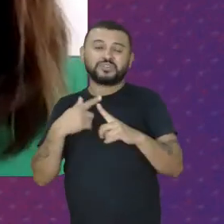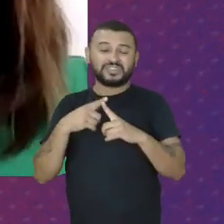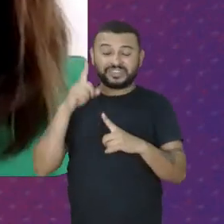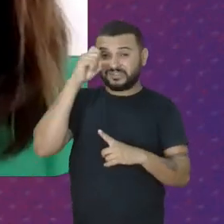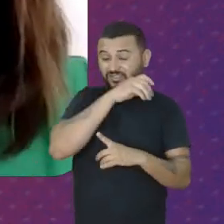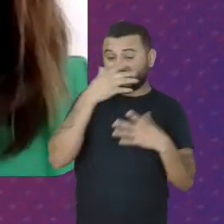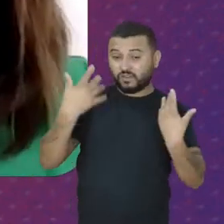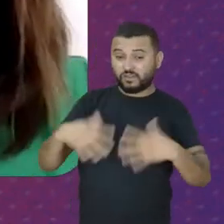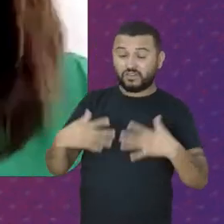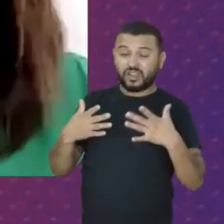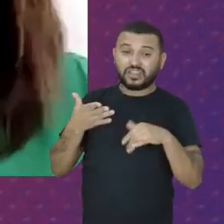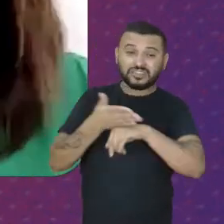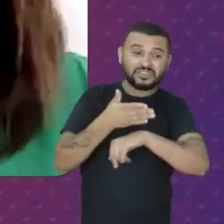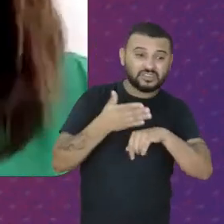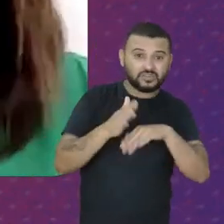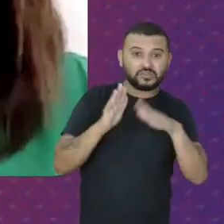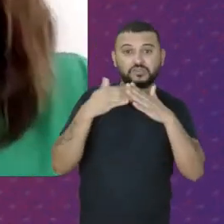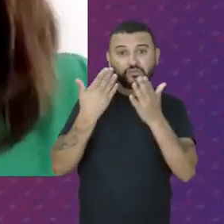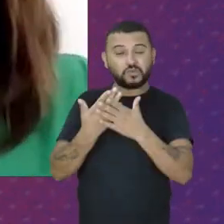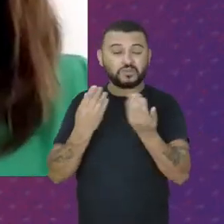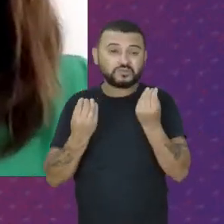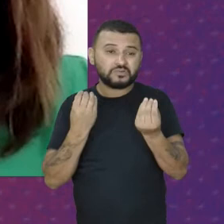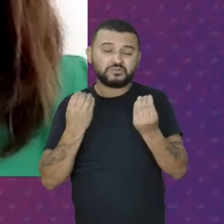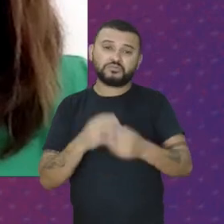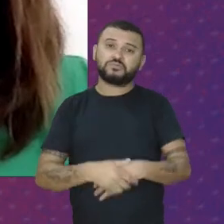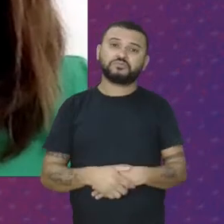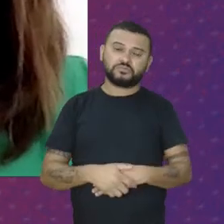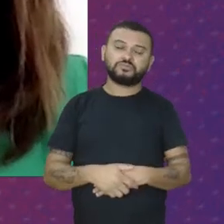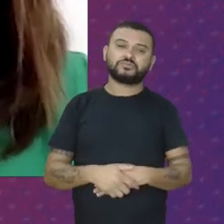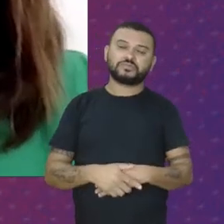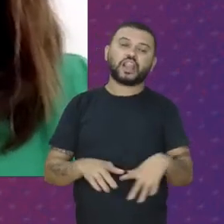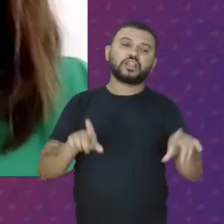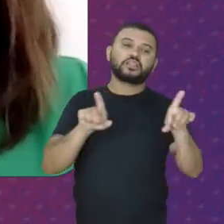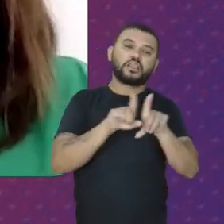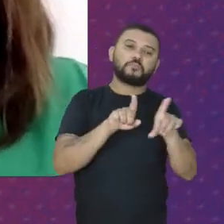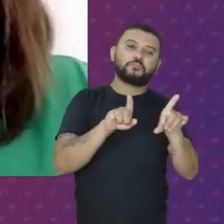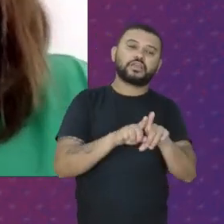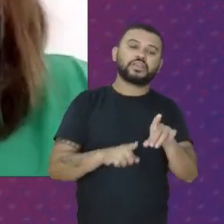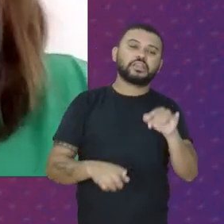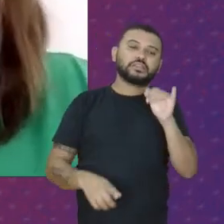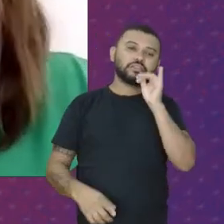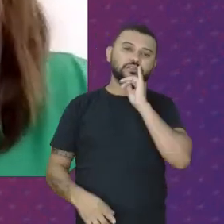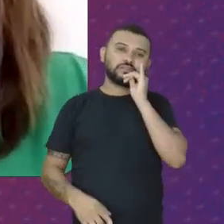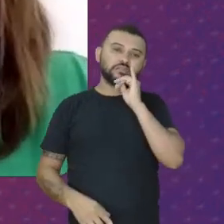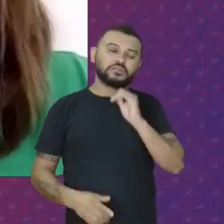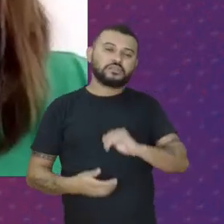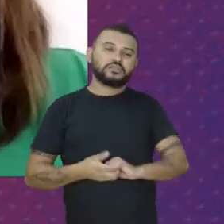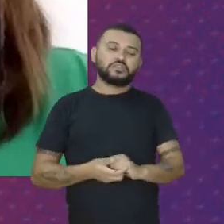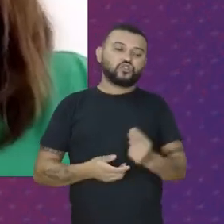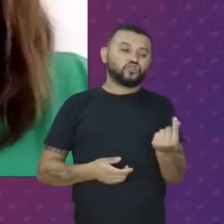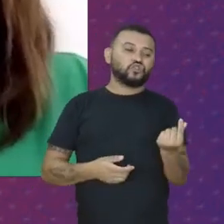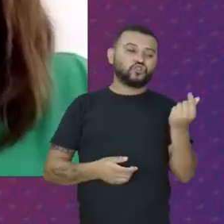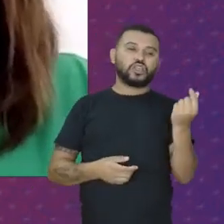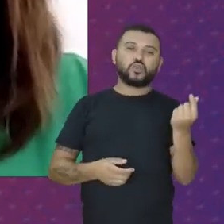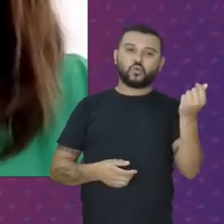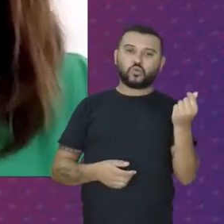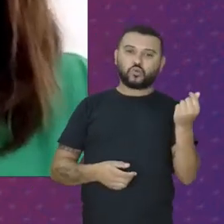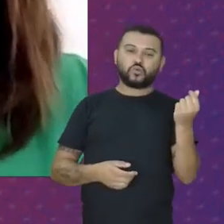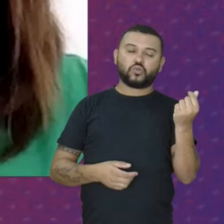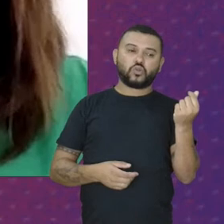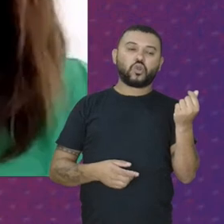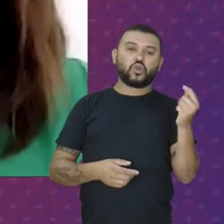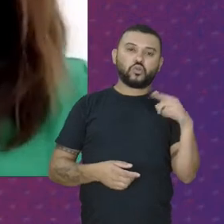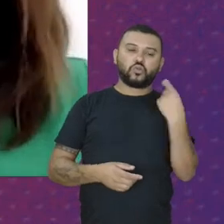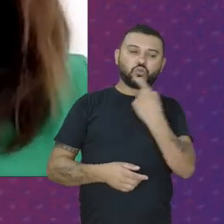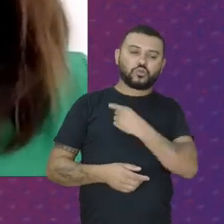forte. Além disso, nós temos também, do ponto de vista da renda, nós temos